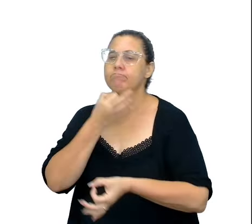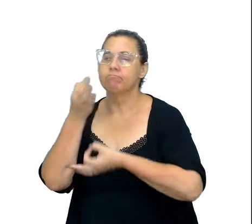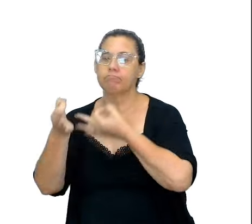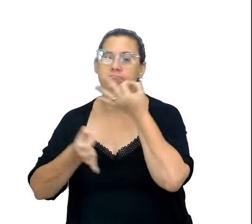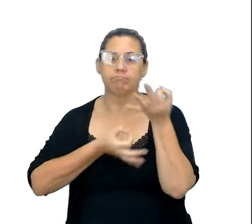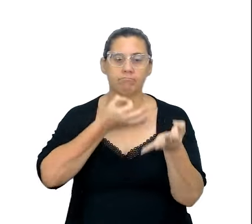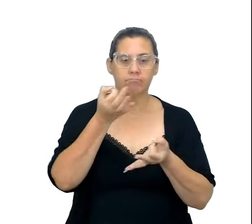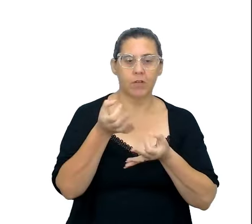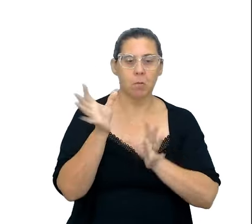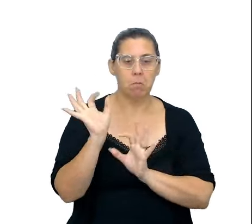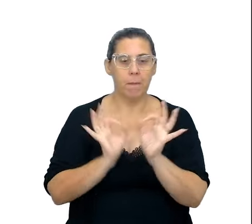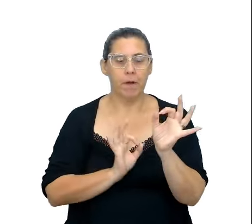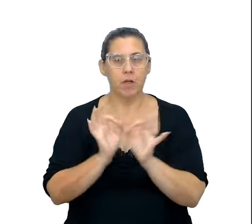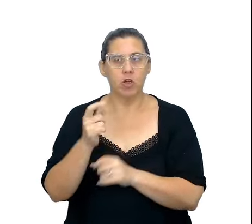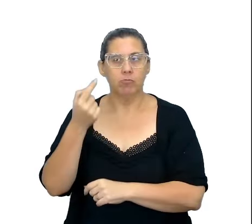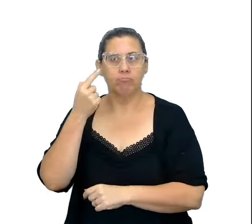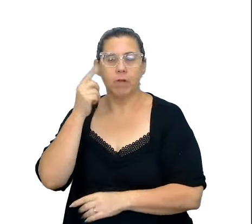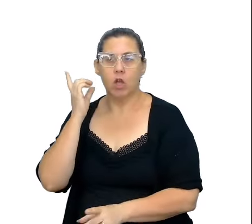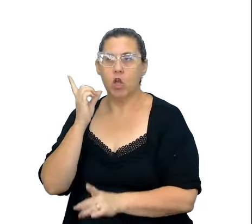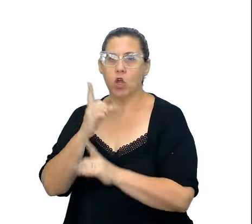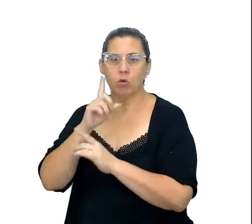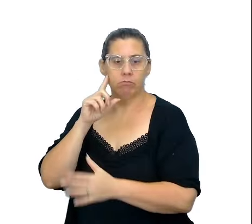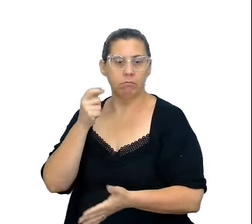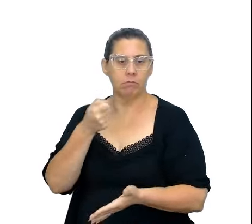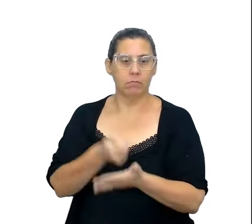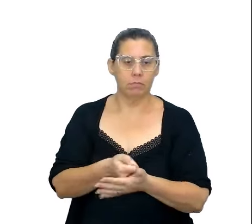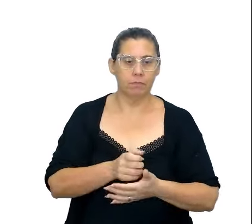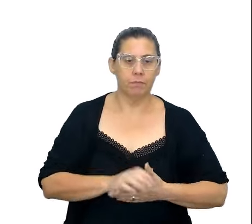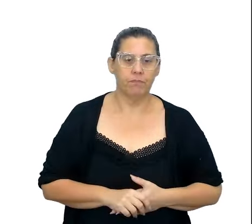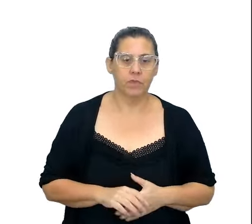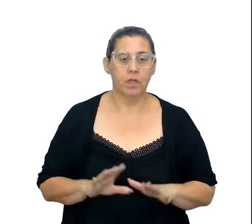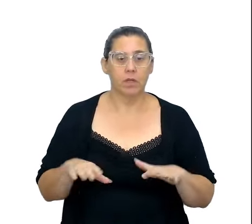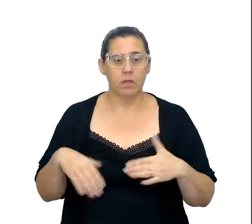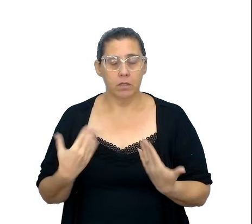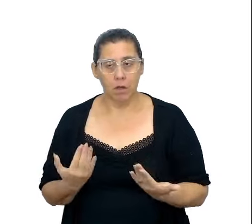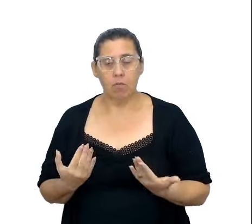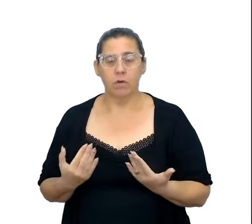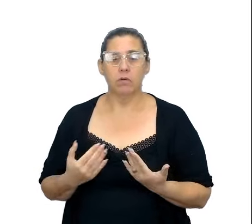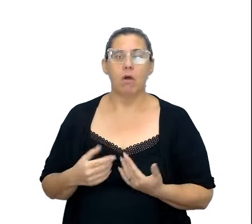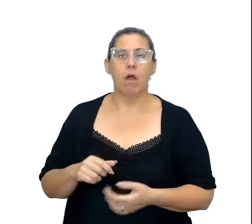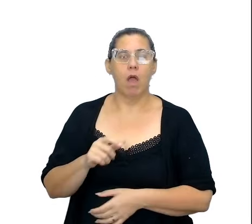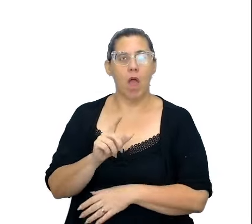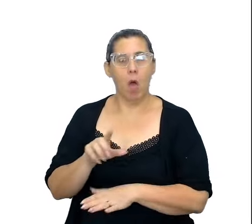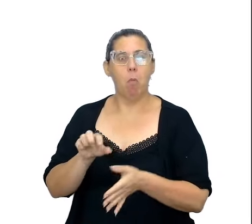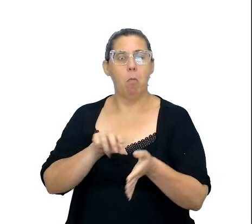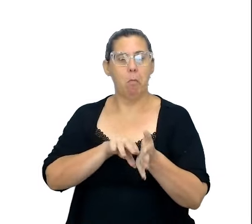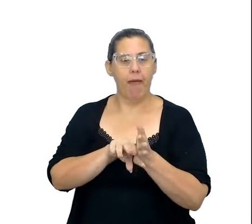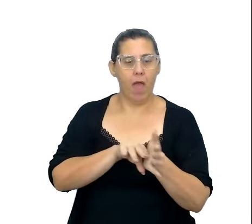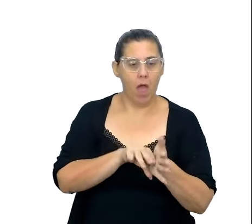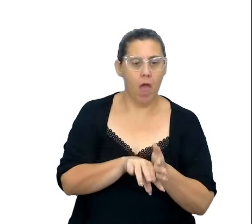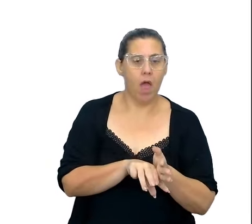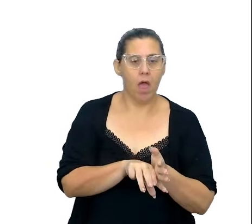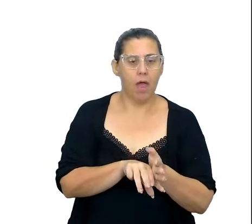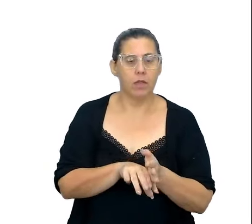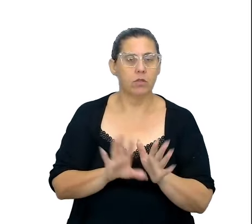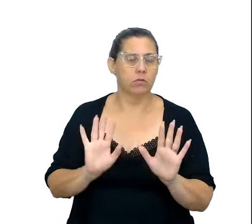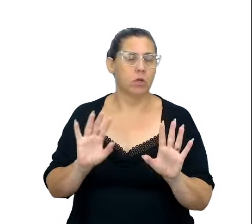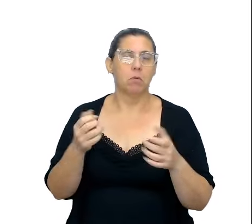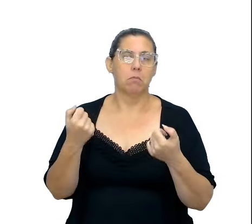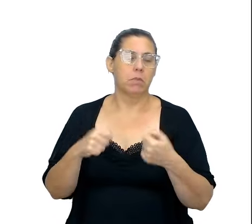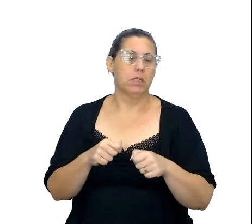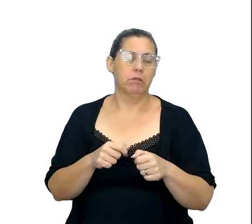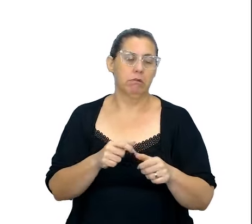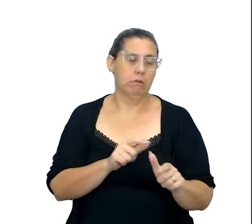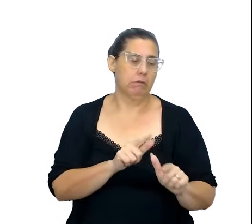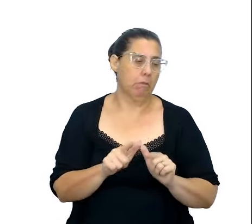de criação em busca de soluções. Então, a gente observa que é uma metodologia que não necessariamente precisa ser